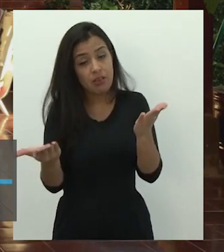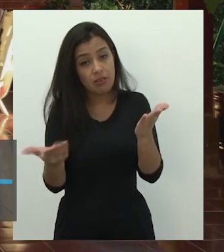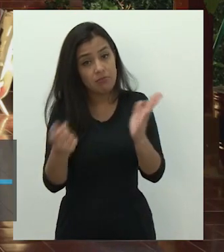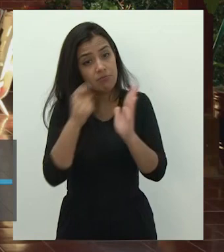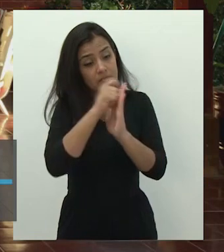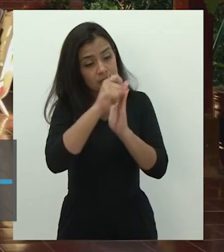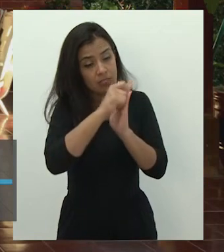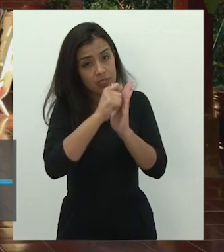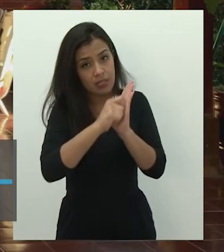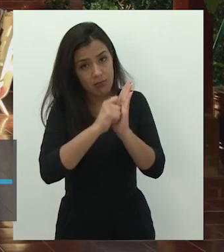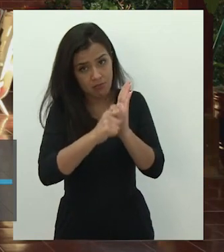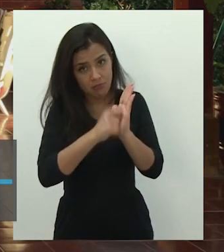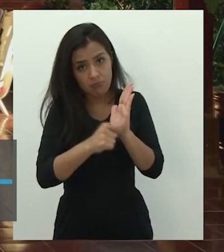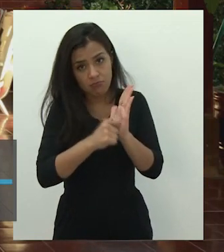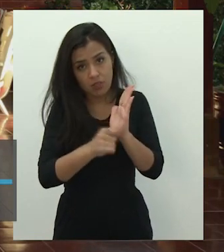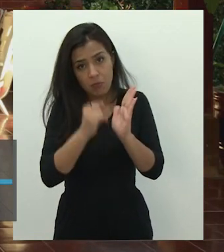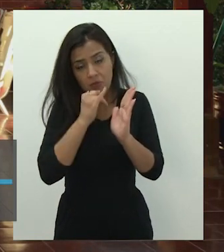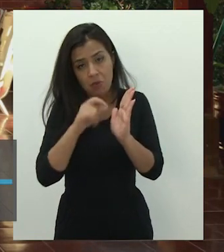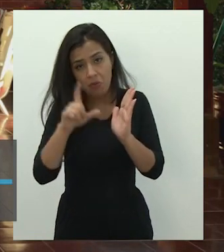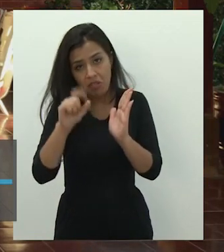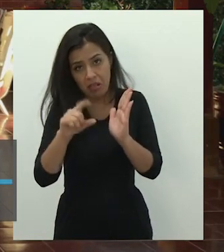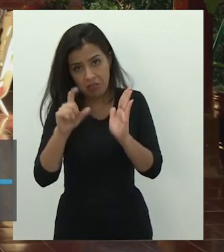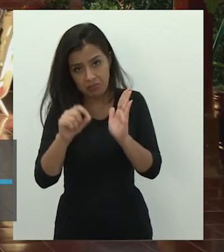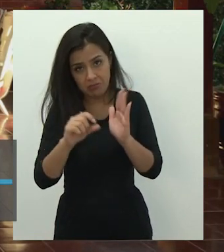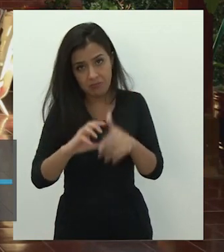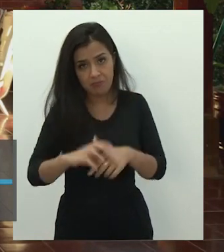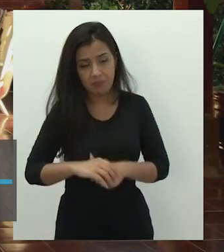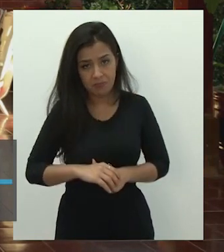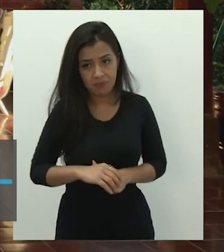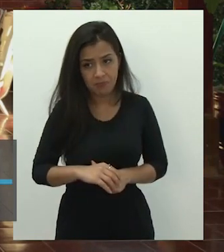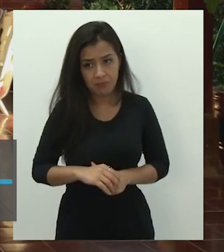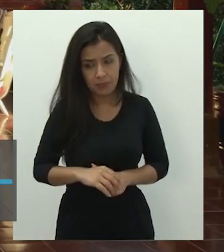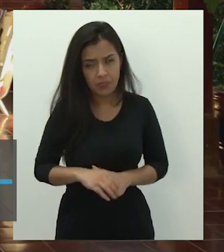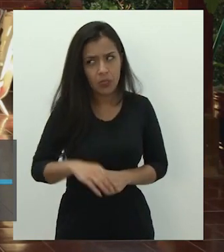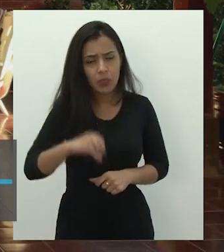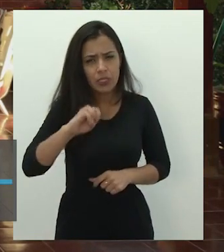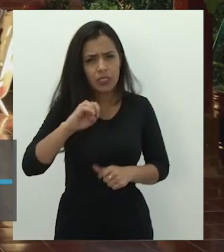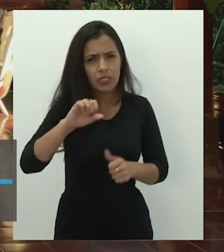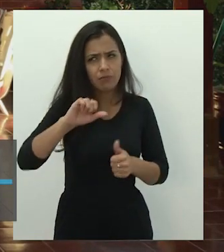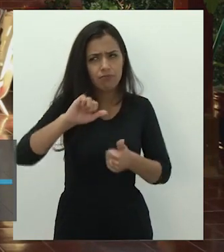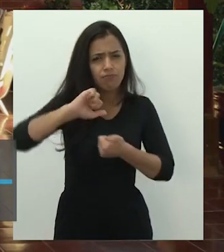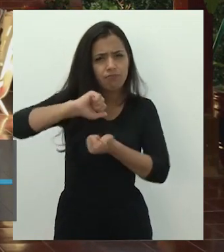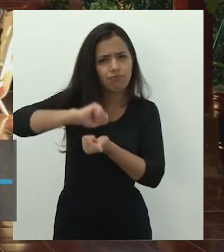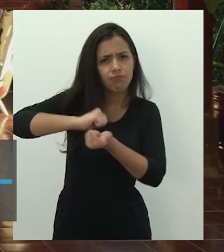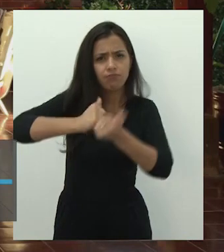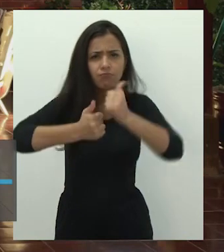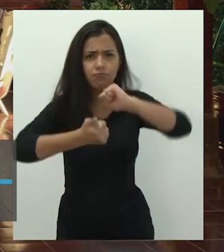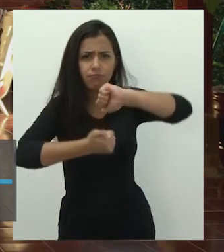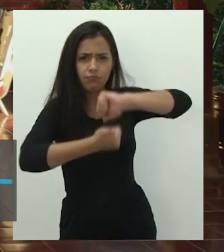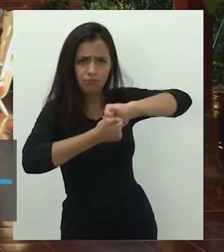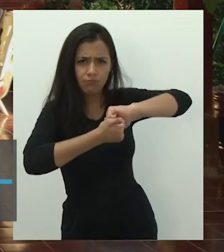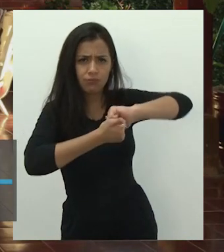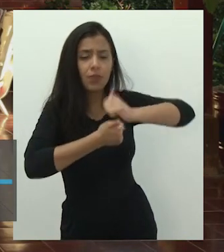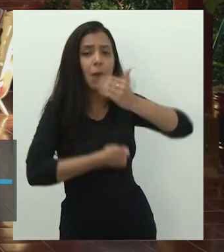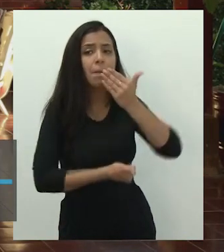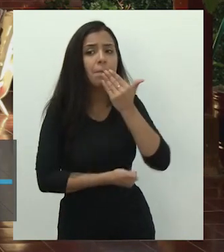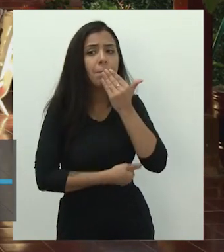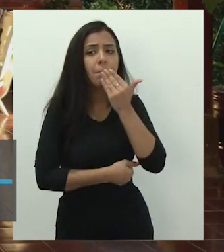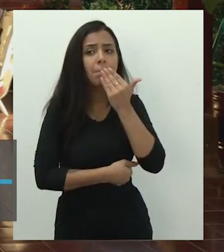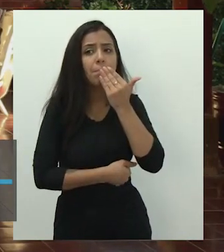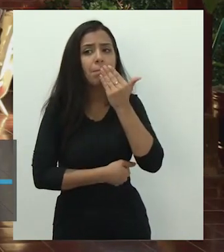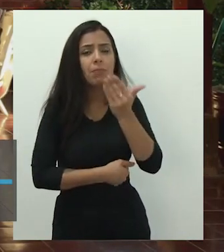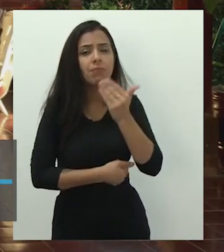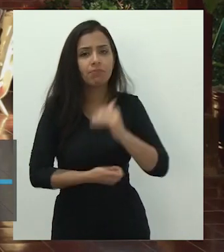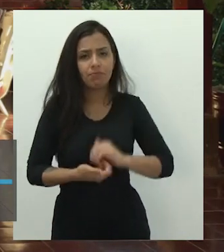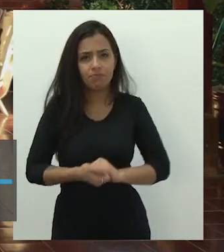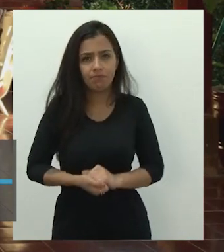dão 10. Pois bem, que tal mudar um pouco essa proposta e pedir que usem